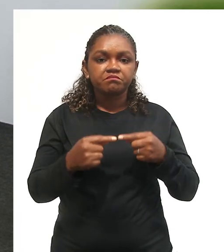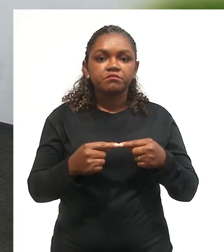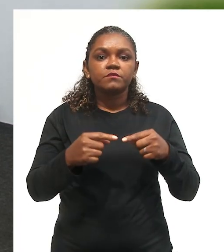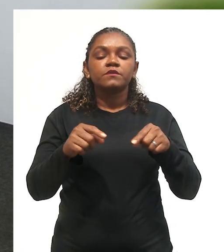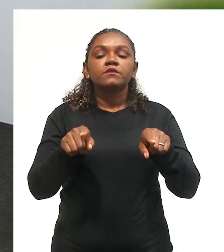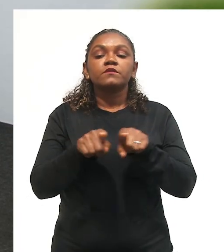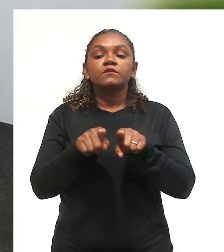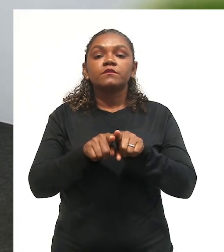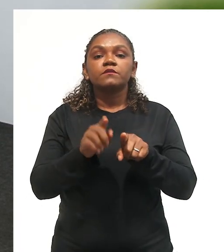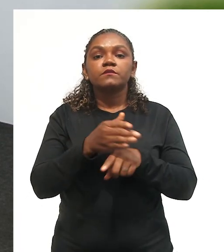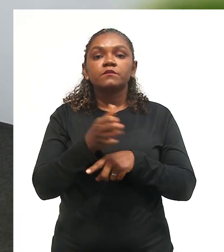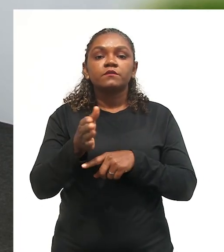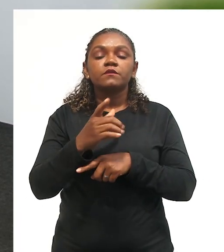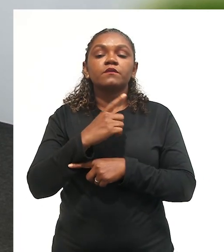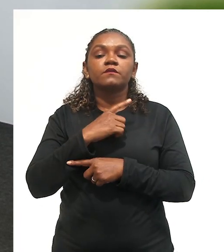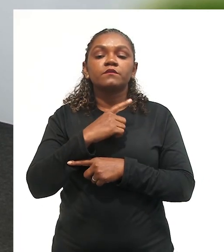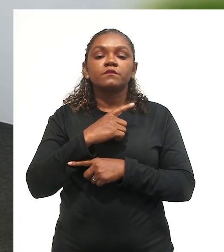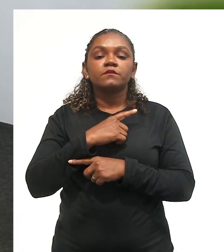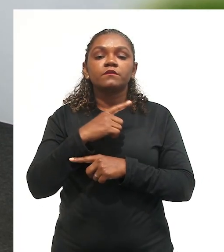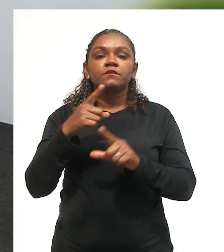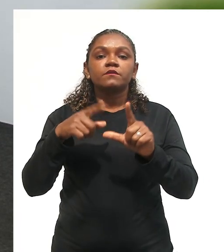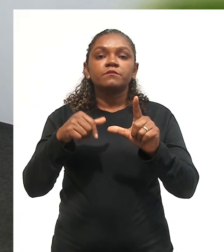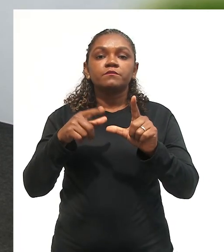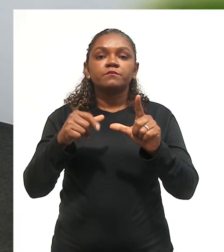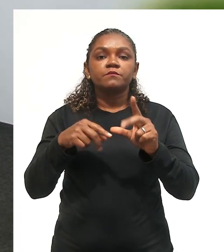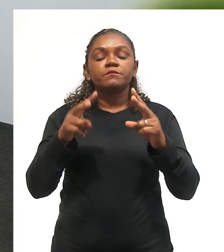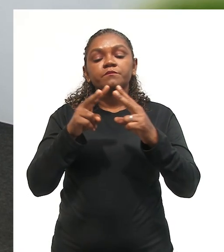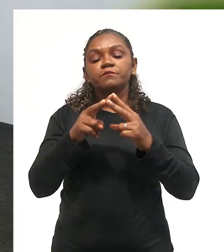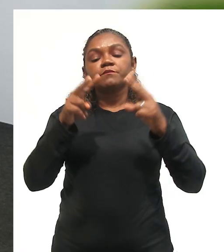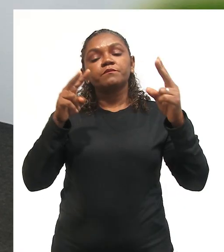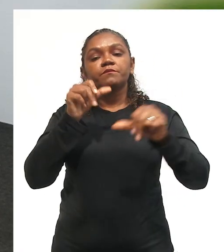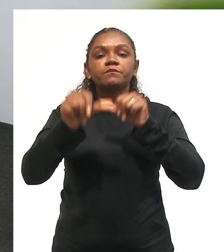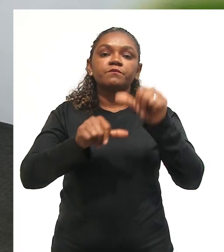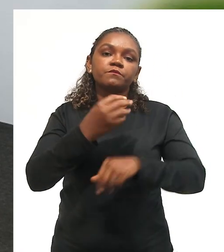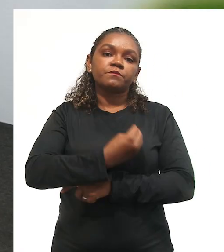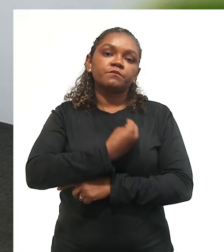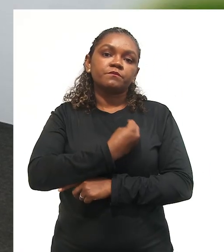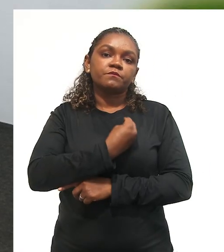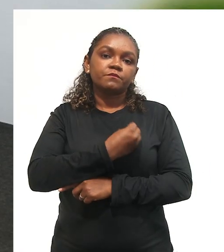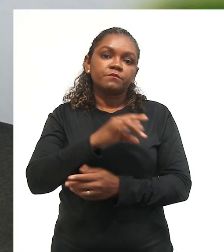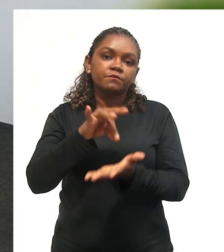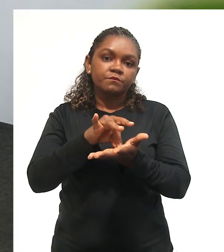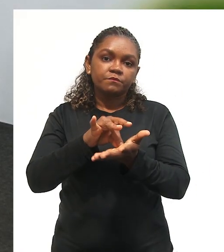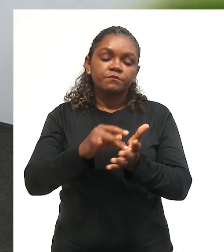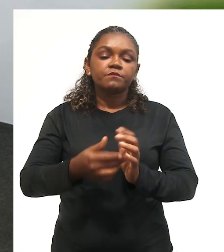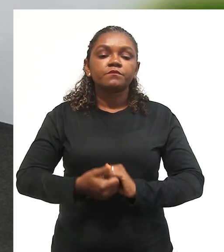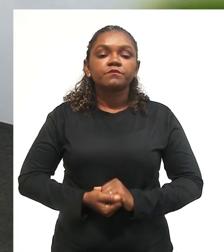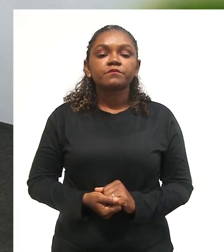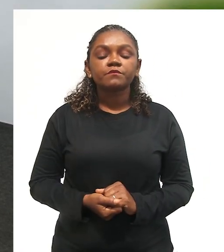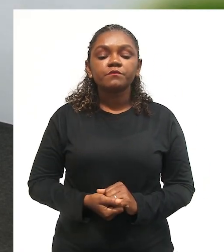do meu lado esquerdo temos os dizeres EAD mudando realidades.